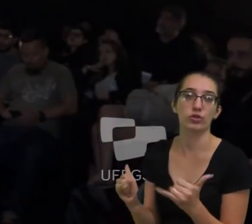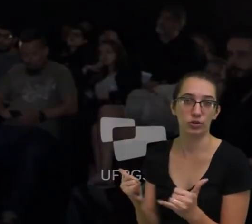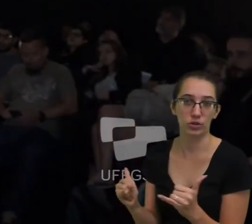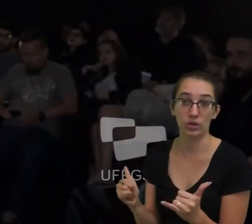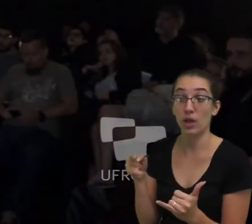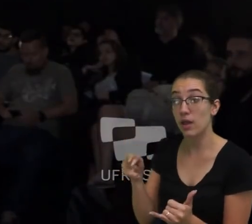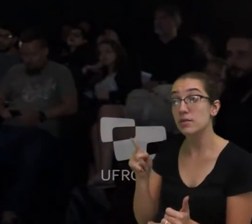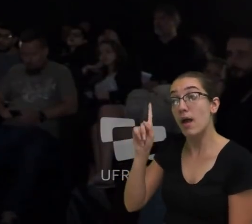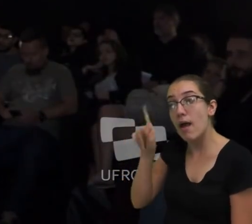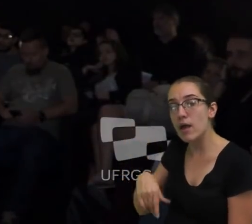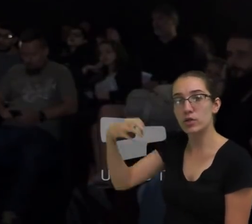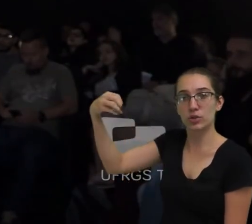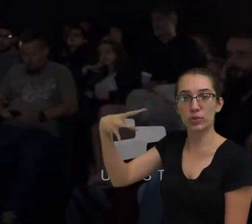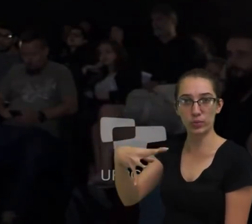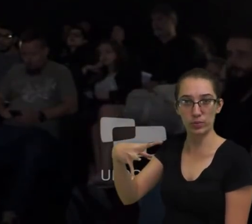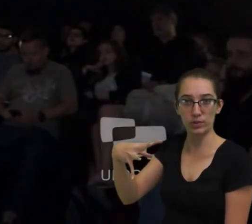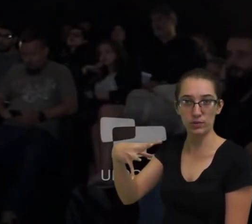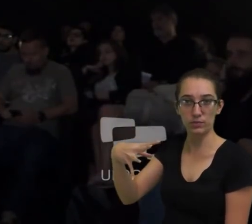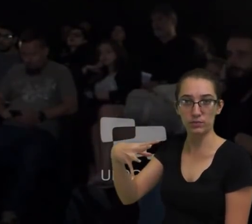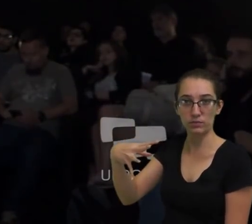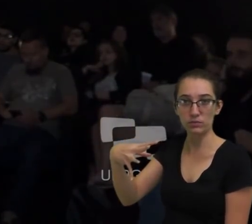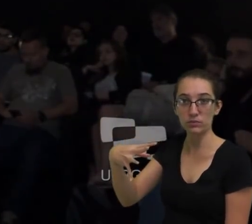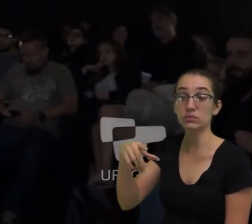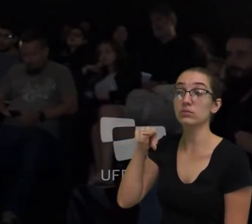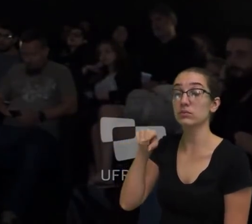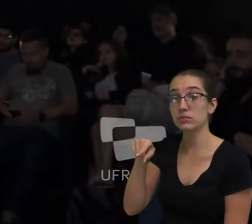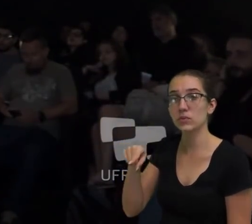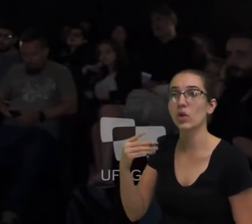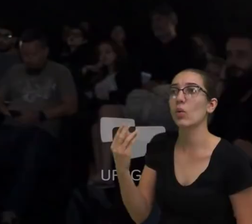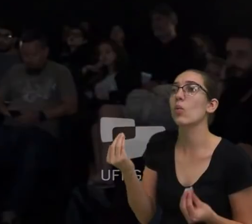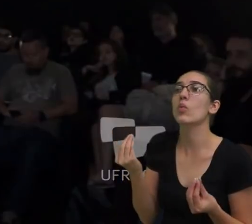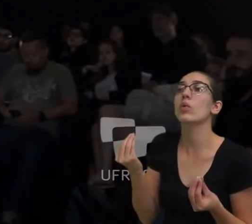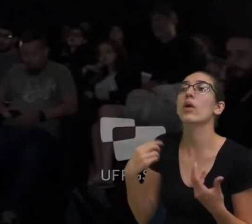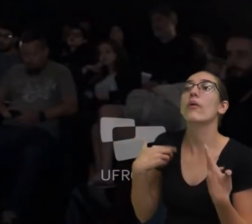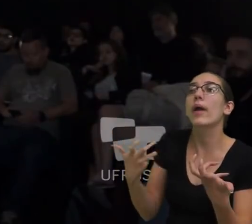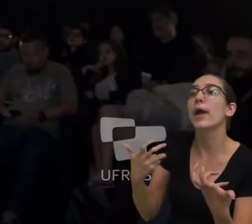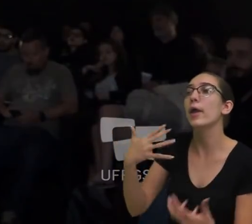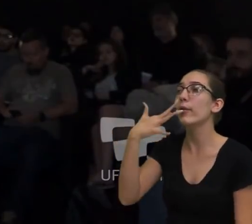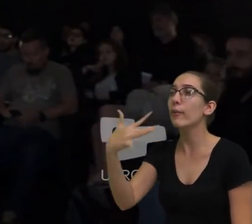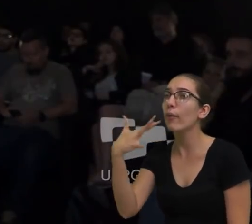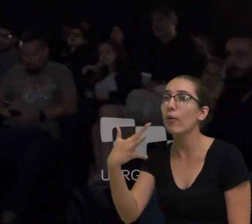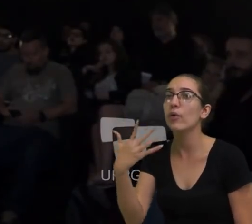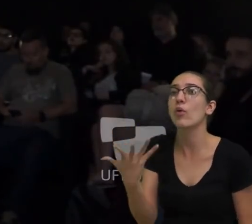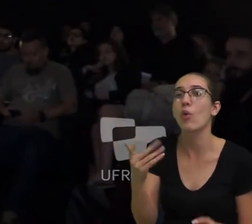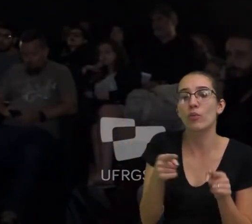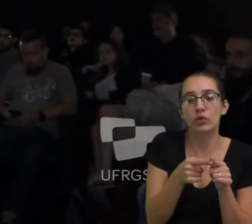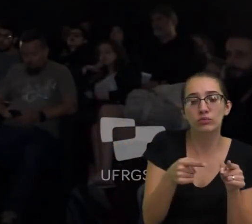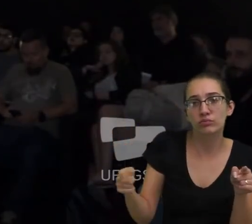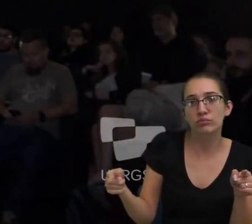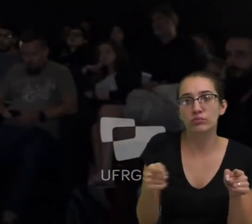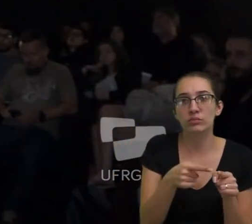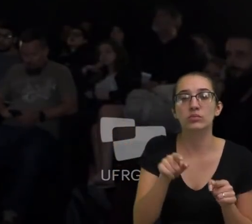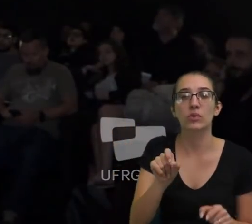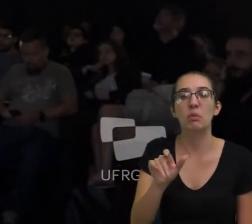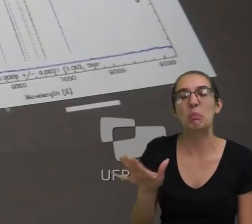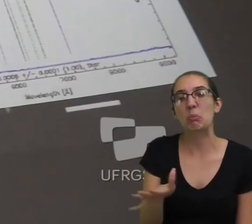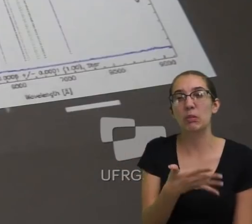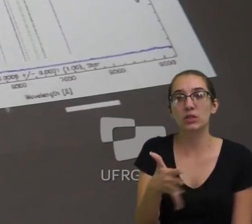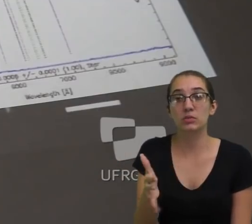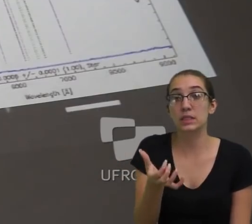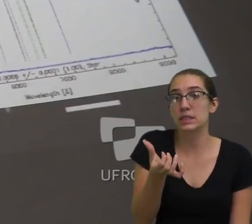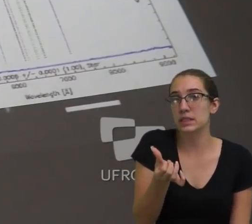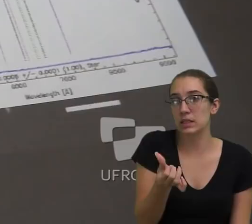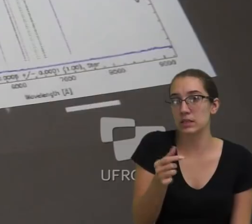luz, qual é a cor que eu espero dela? Qual é o comprimento de onda? Por volta de 6.560 angstroms. Então